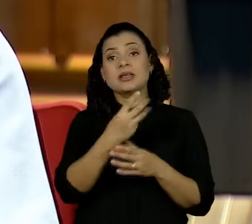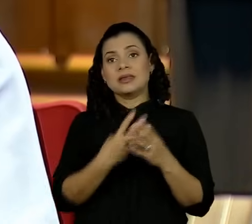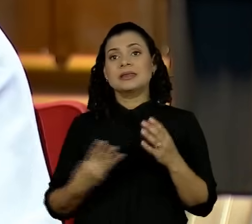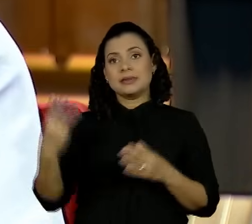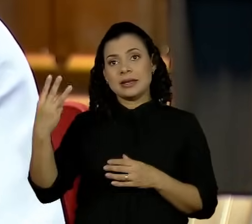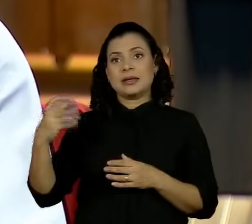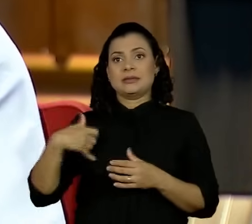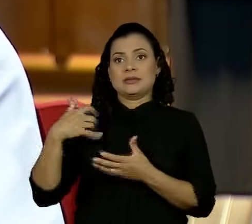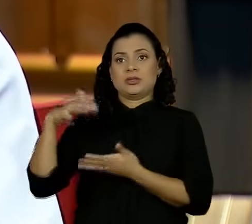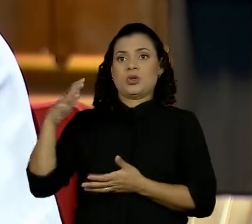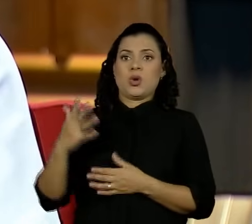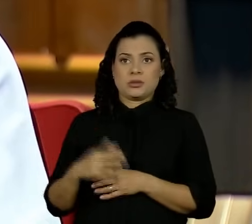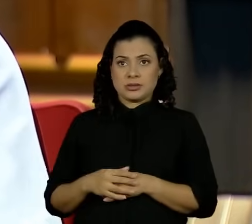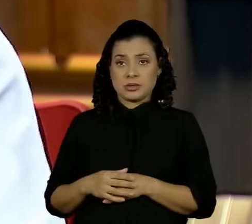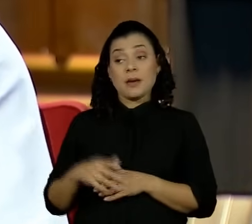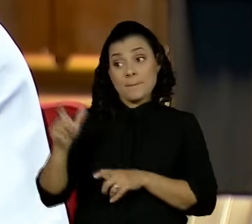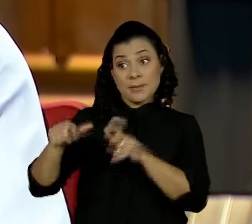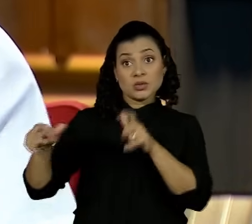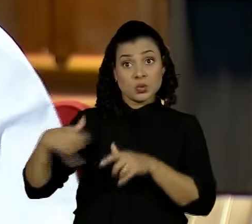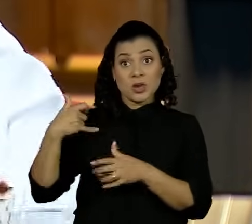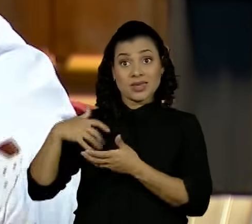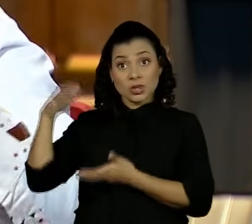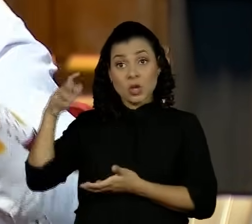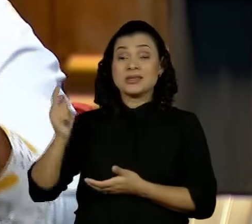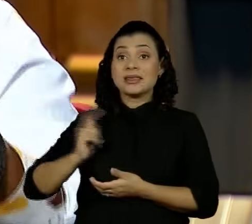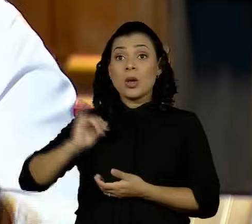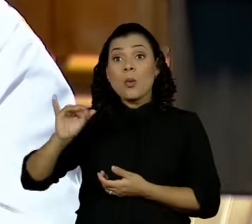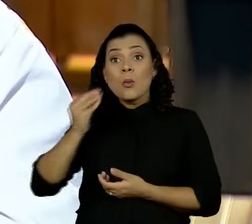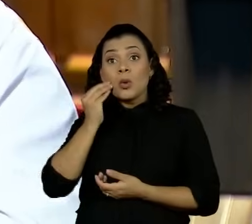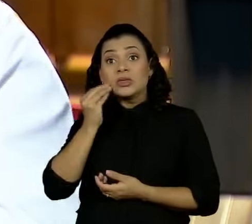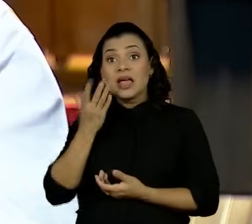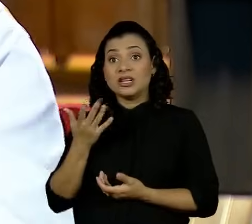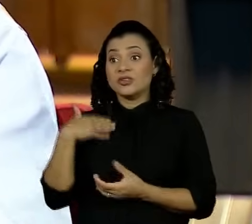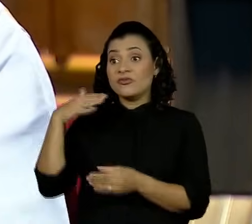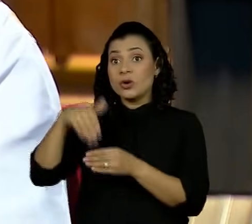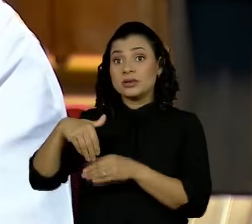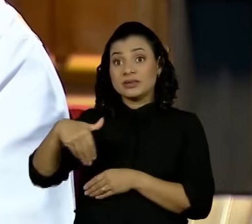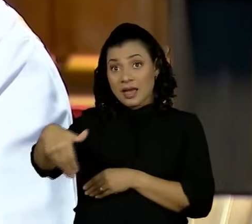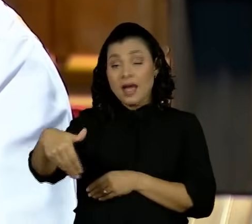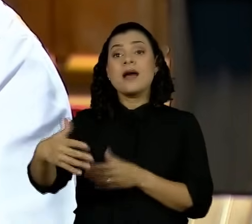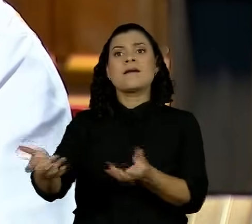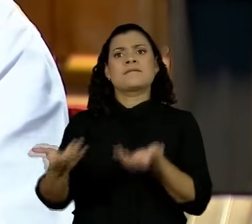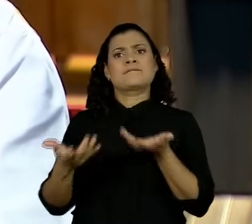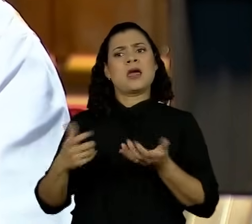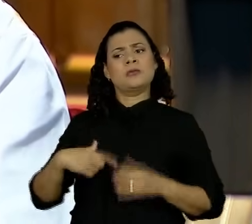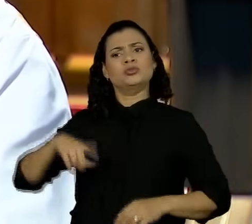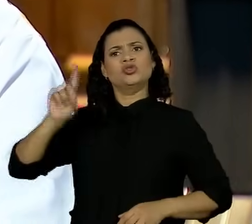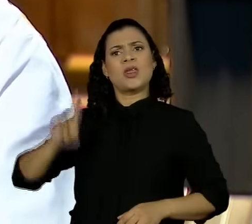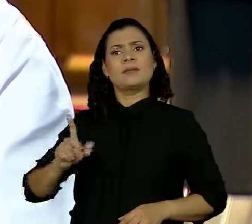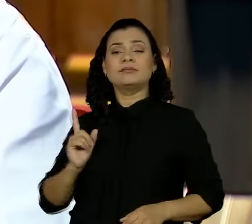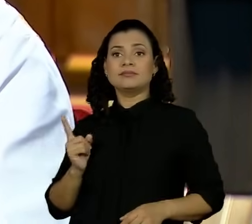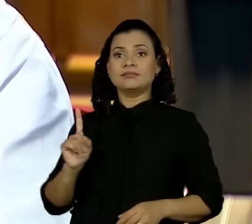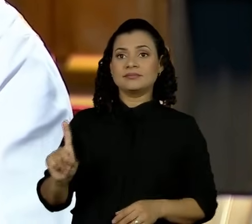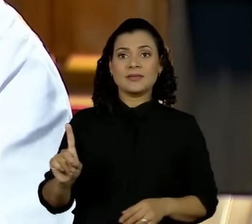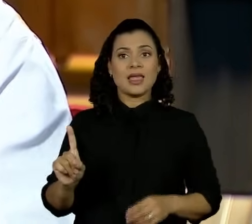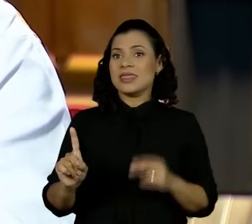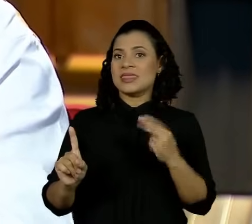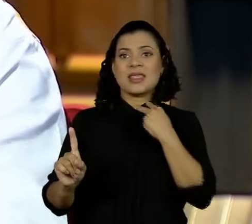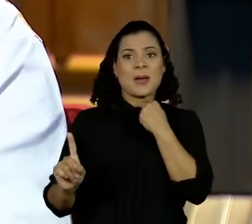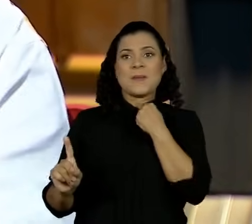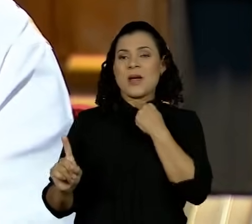são idosas. E as pessoas idosas, quando têm essa oportunidade de votar, elas querem votar, então elas não podem